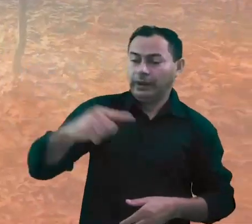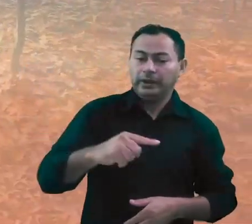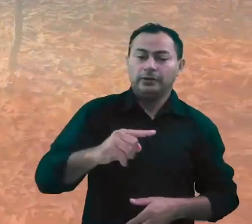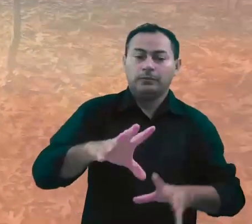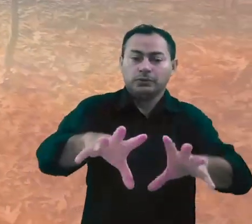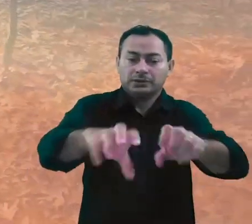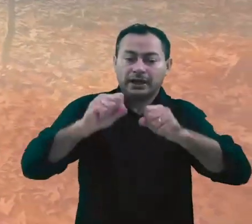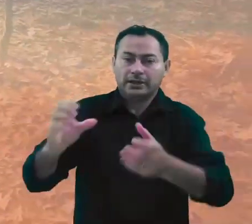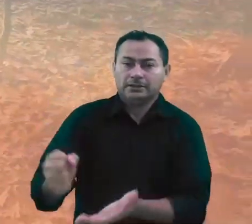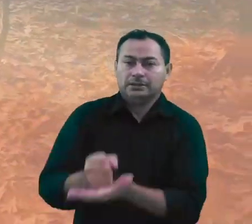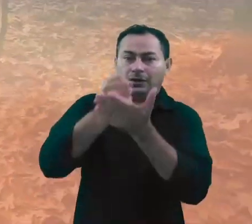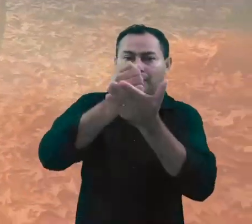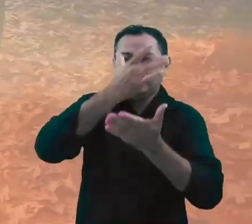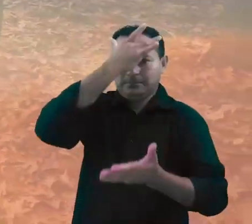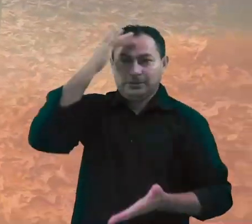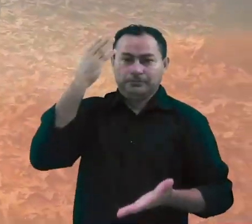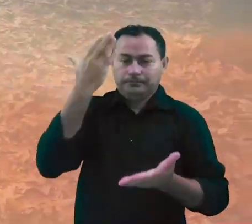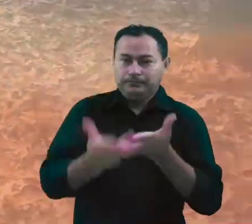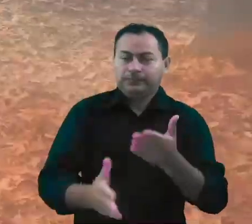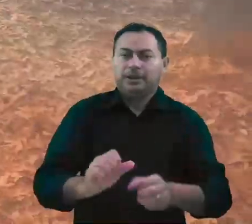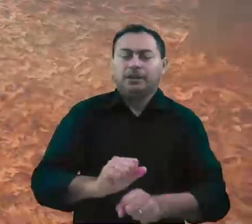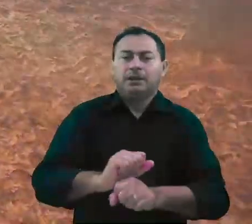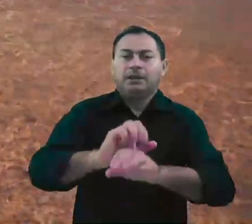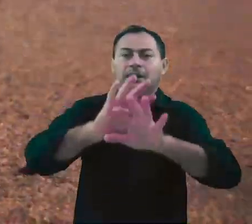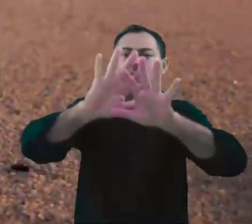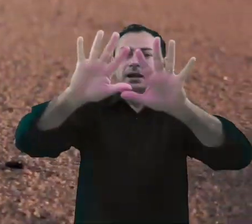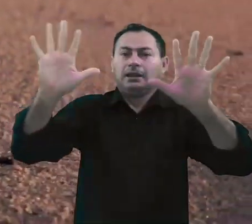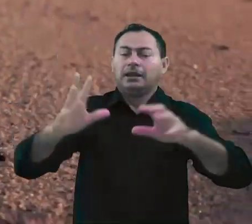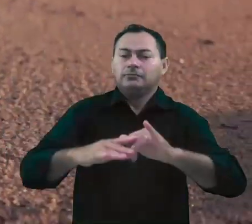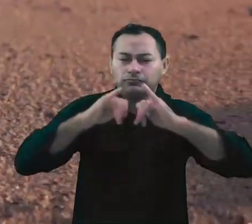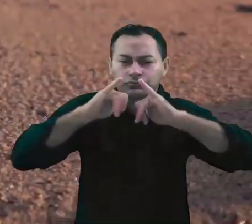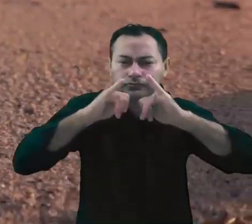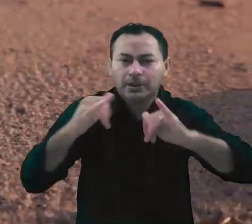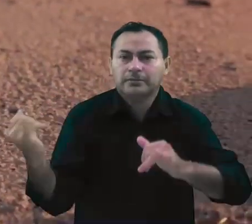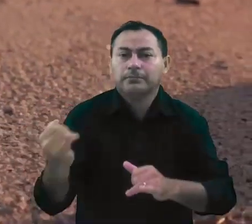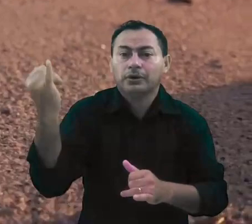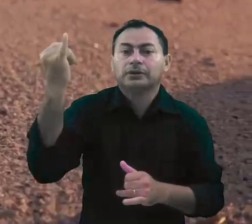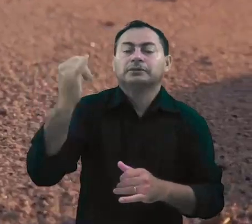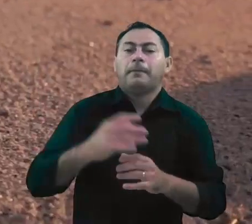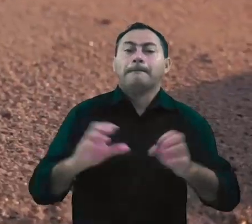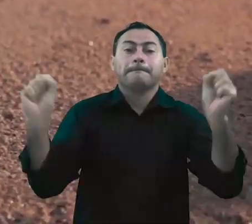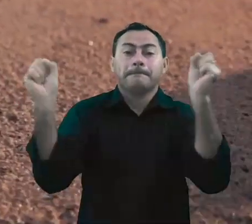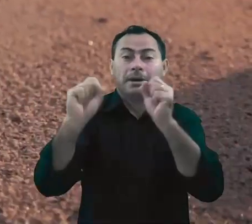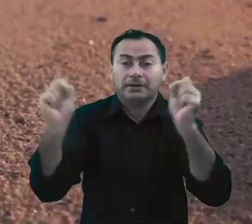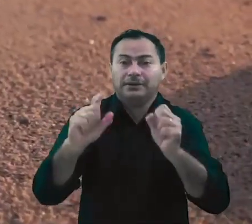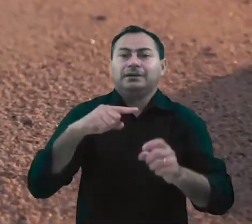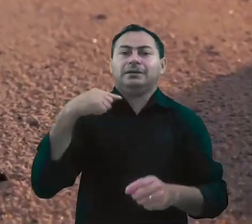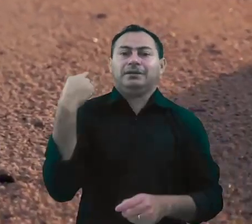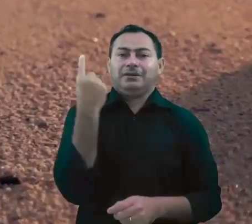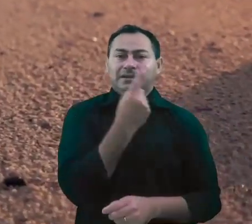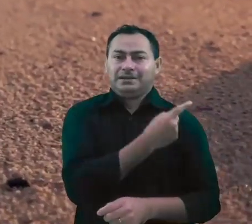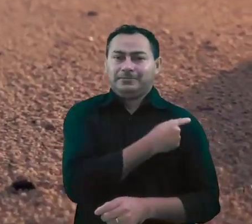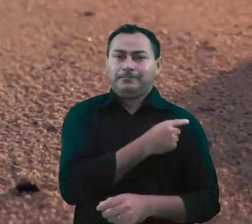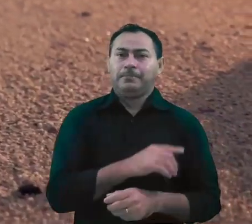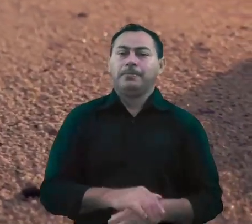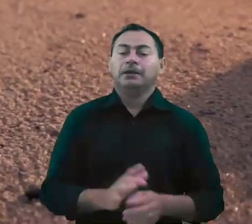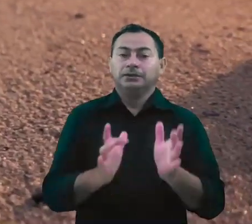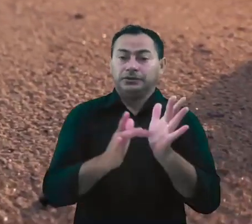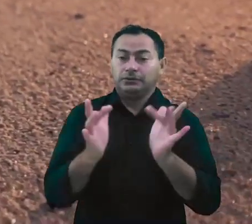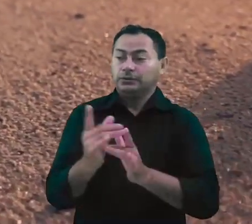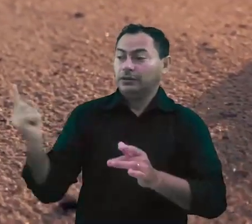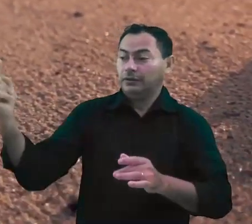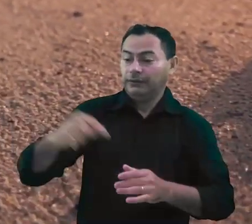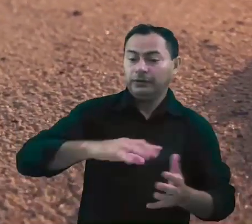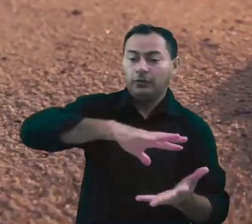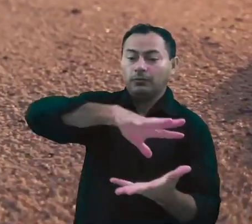buscar e salvar o que estava perdido. Sem dúvida, esta é uma notícia muito importante e maravilhosa para nós.